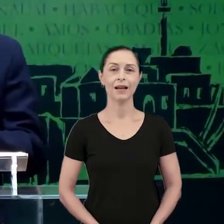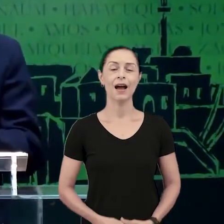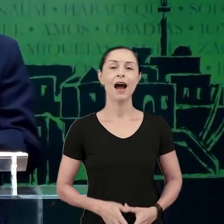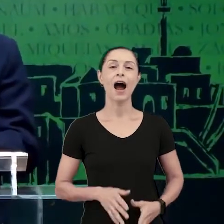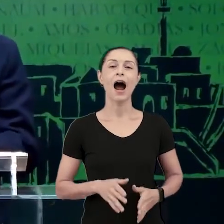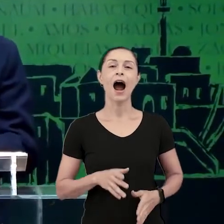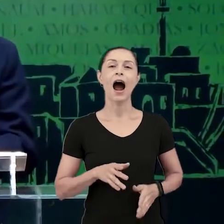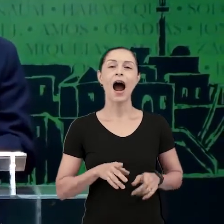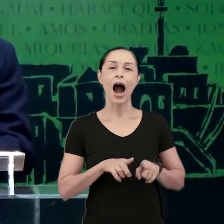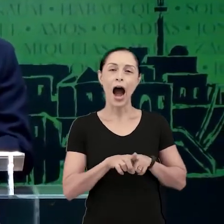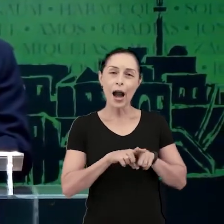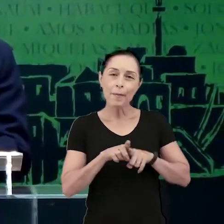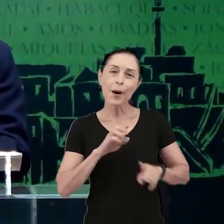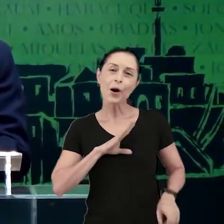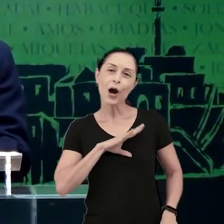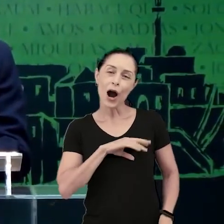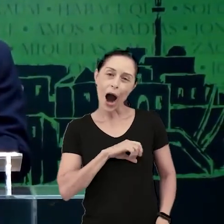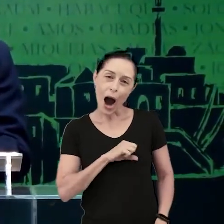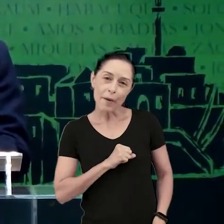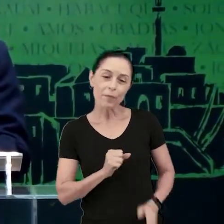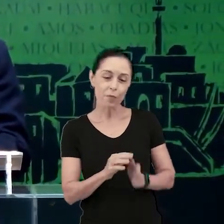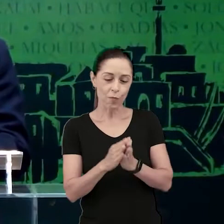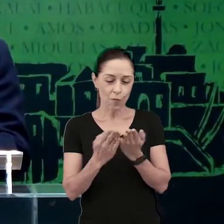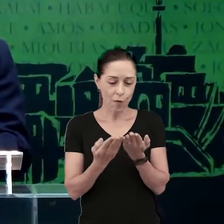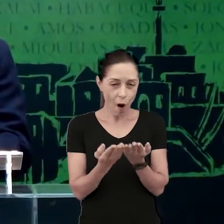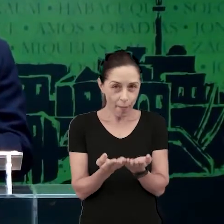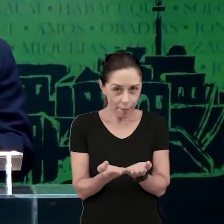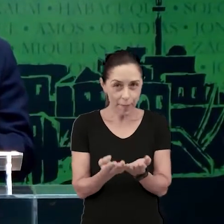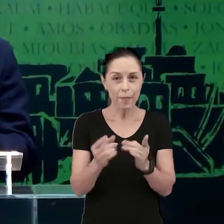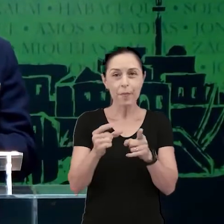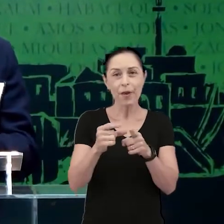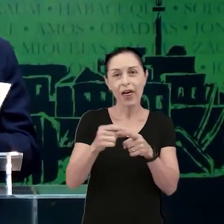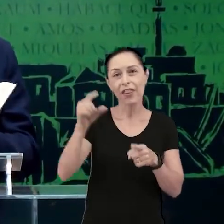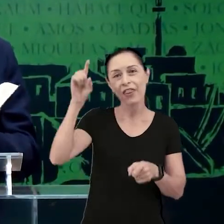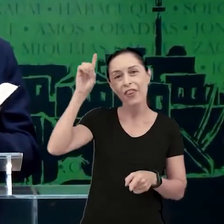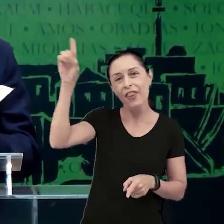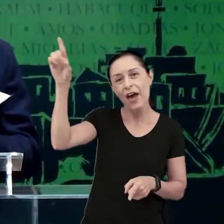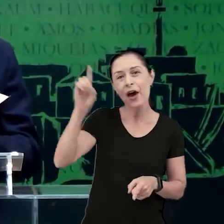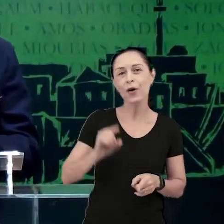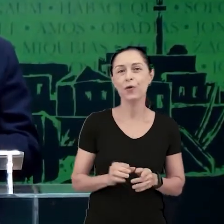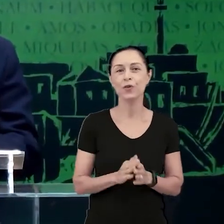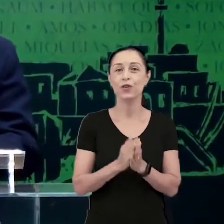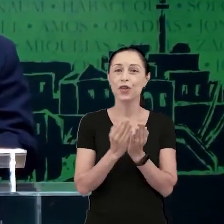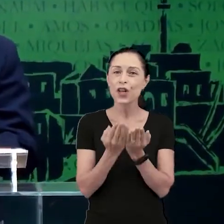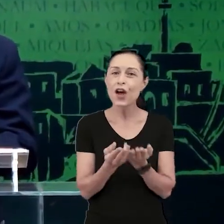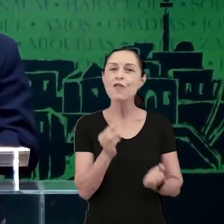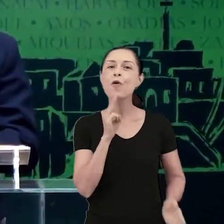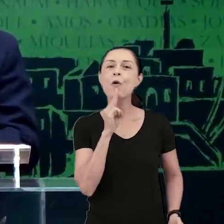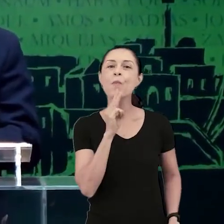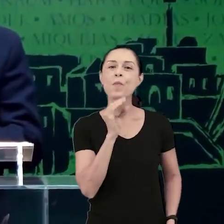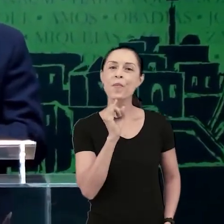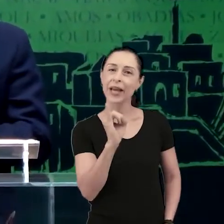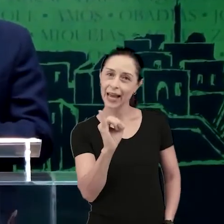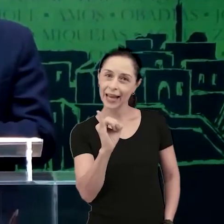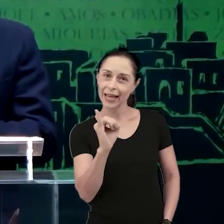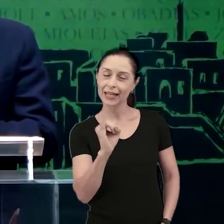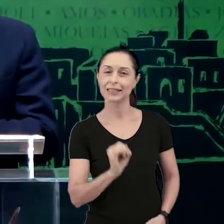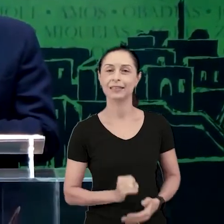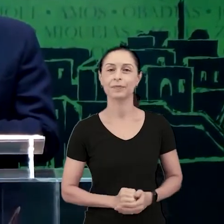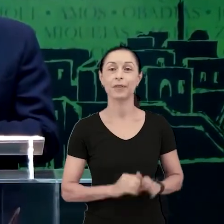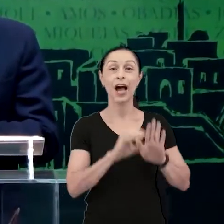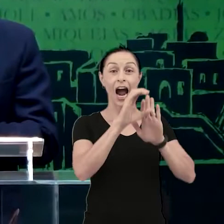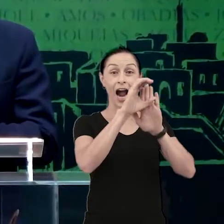Meus amados, vamos abrir então a palavra de Deus no livro do profeta Miqueias,